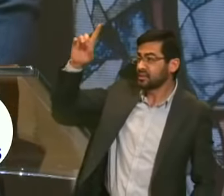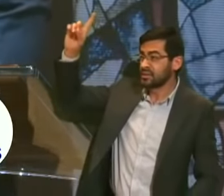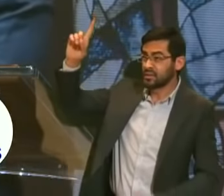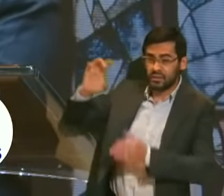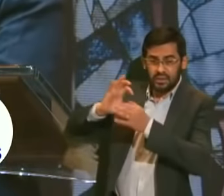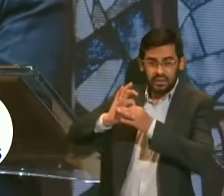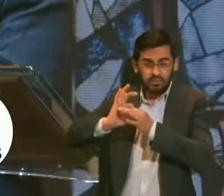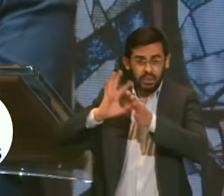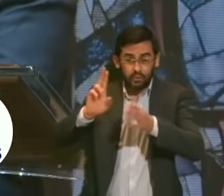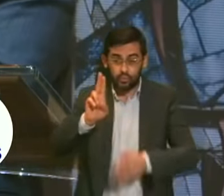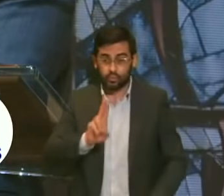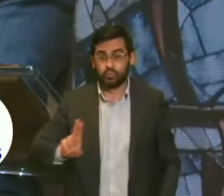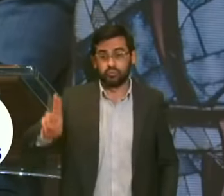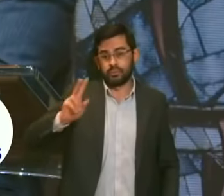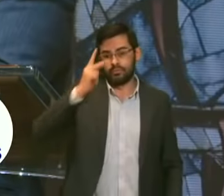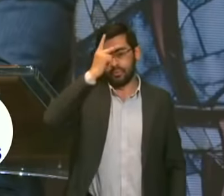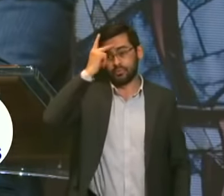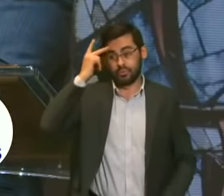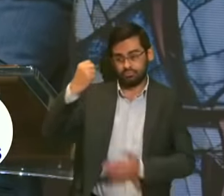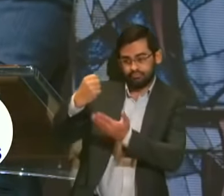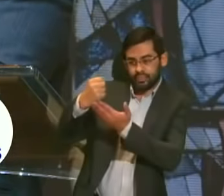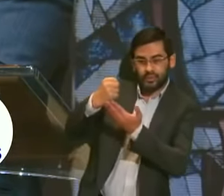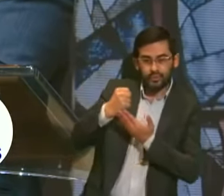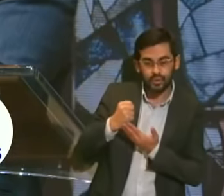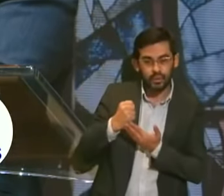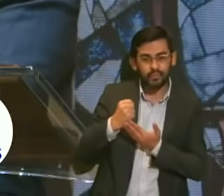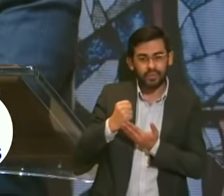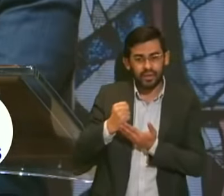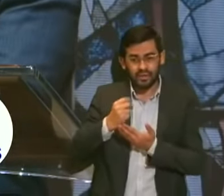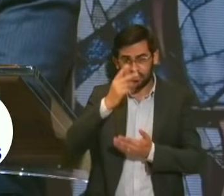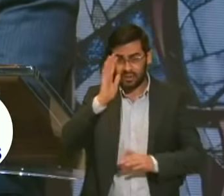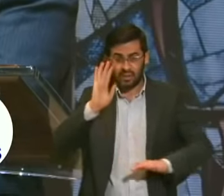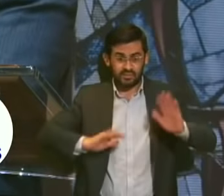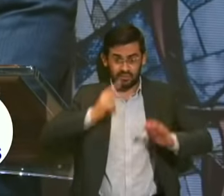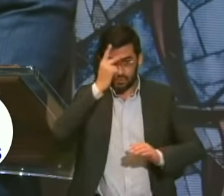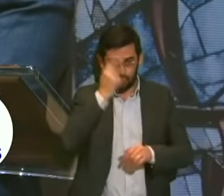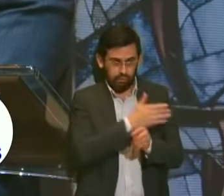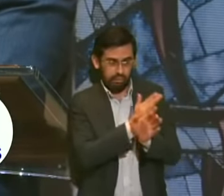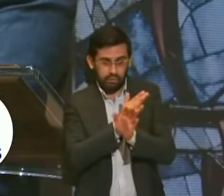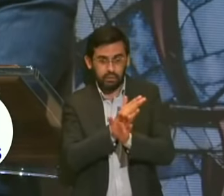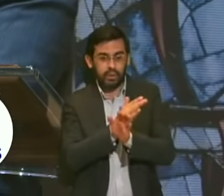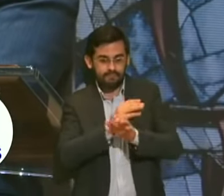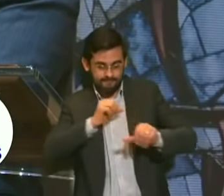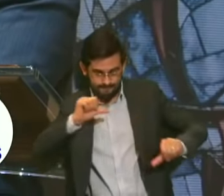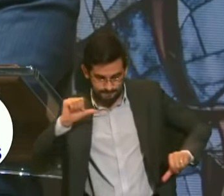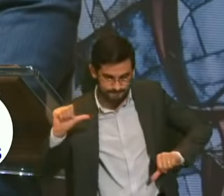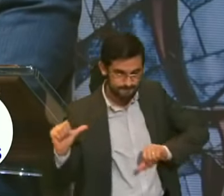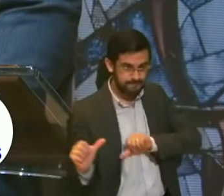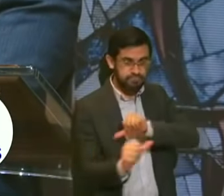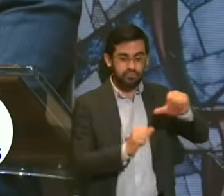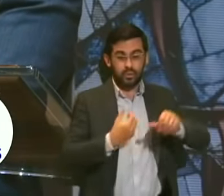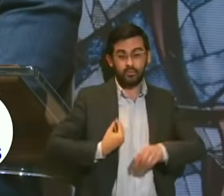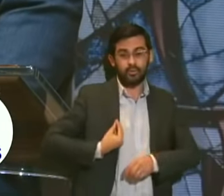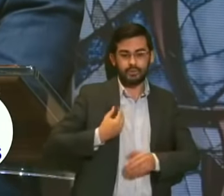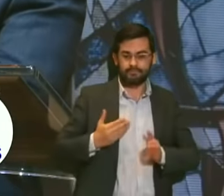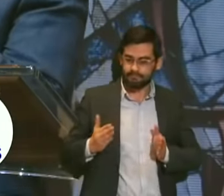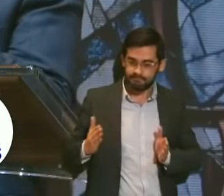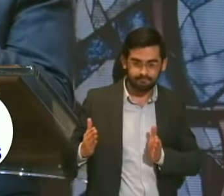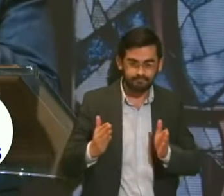libertador, usando pessoas, tá? Aquele que é manco, ele é curado. Ele estava vivendo